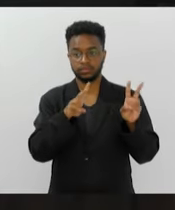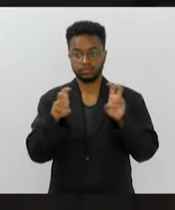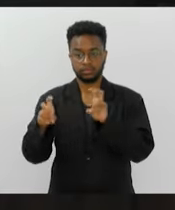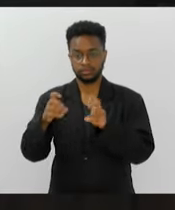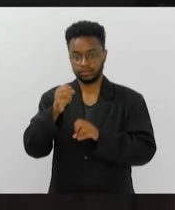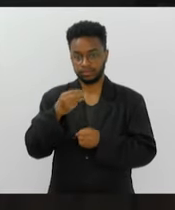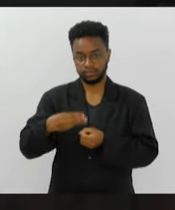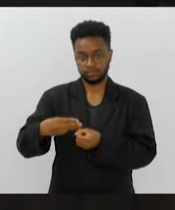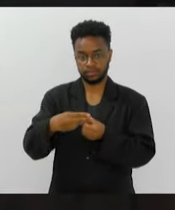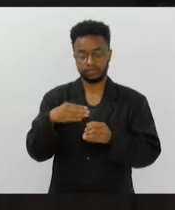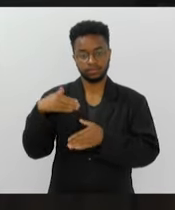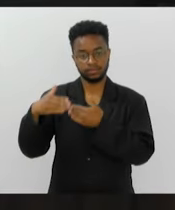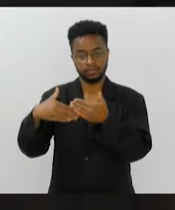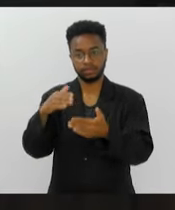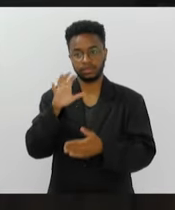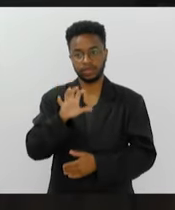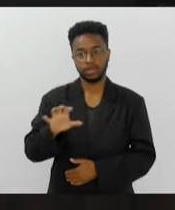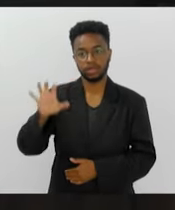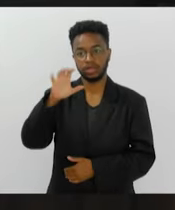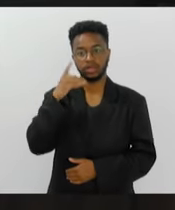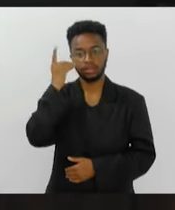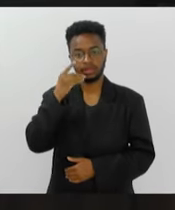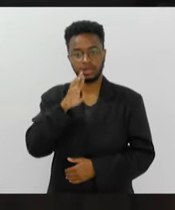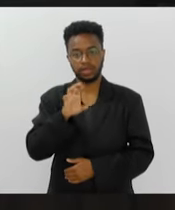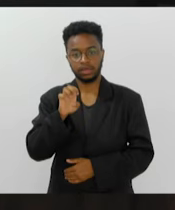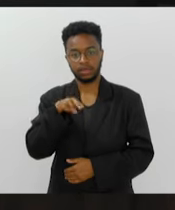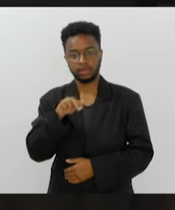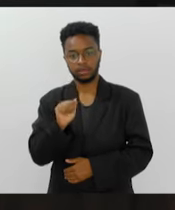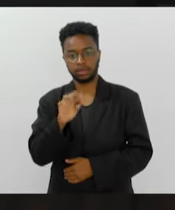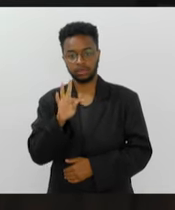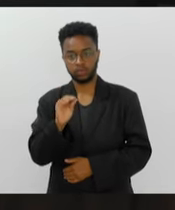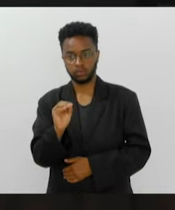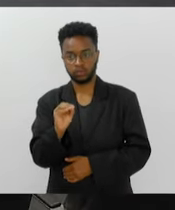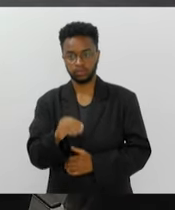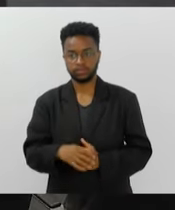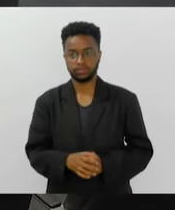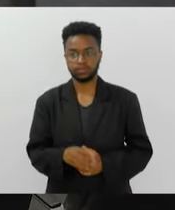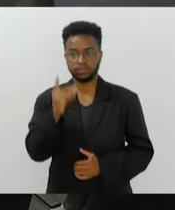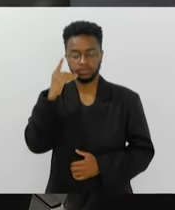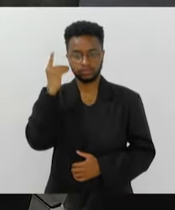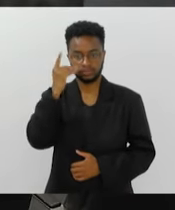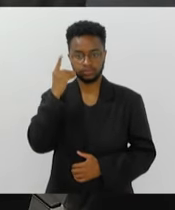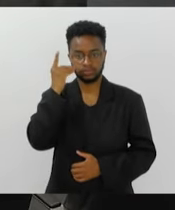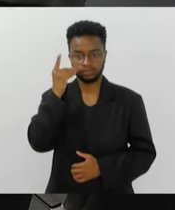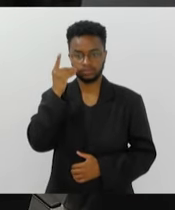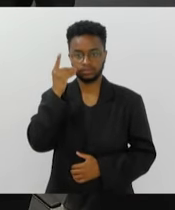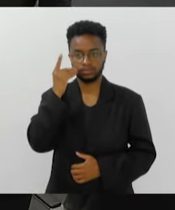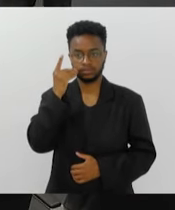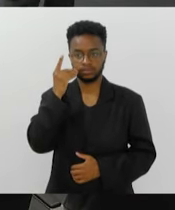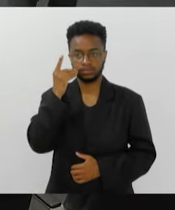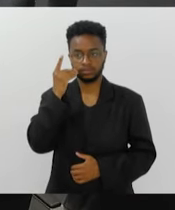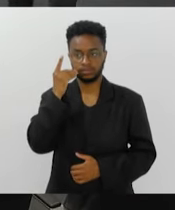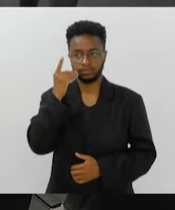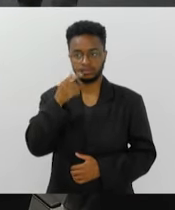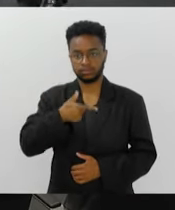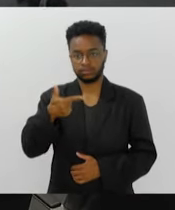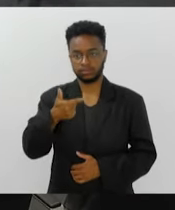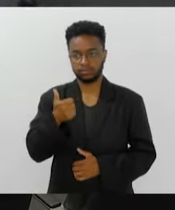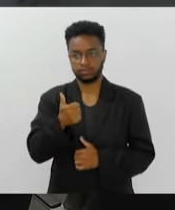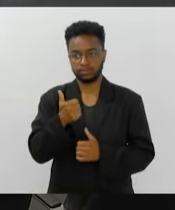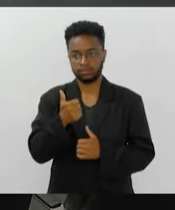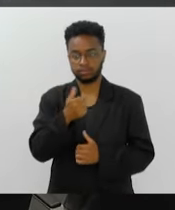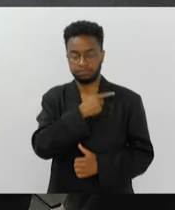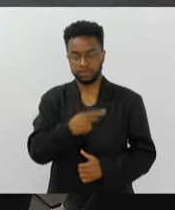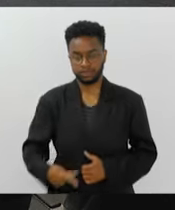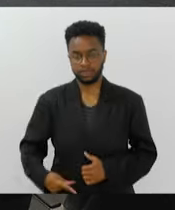municipais de desenvolvimento Regional Deputado Renato Machado Perão deputado nosso vice-presidente da comissão